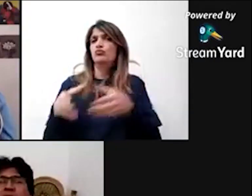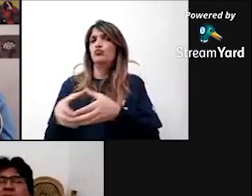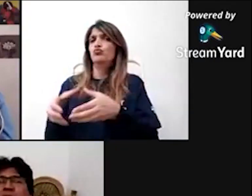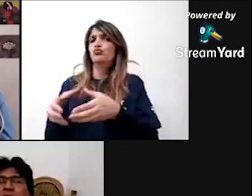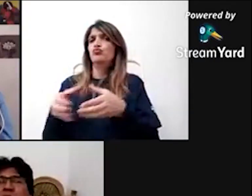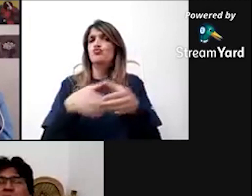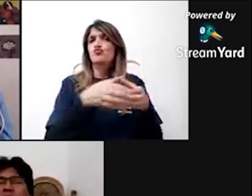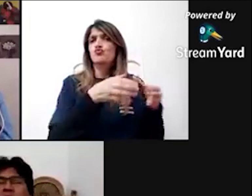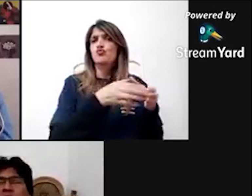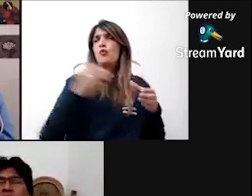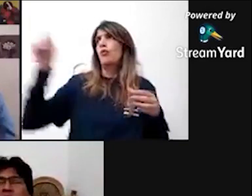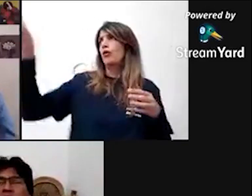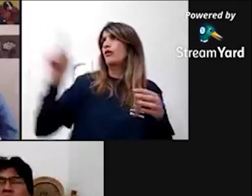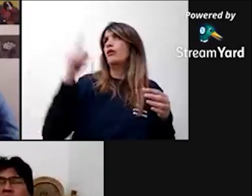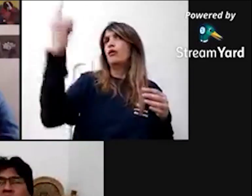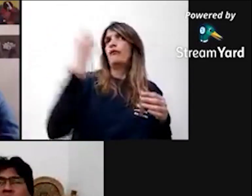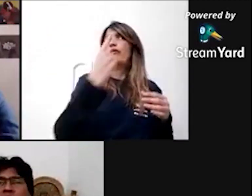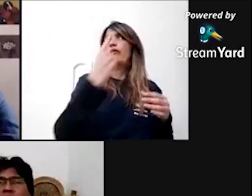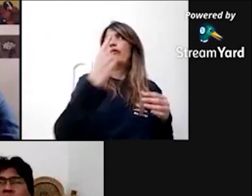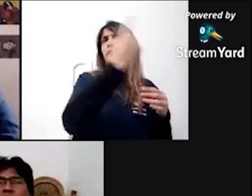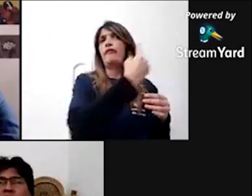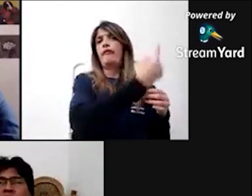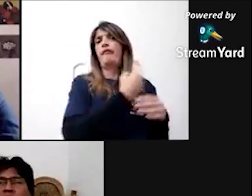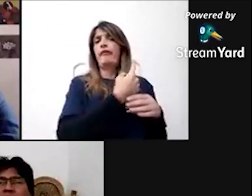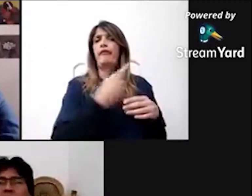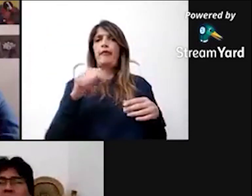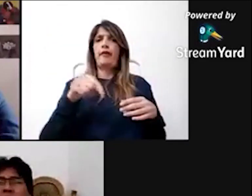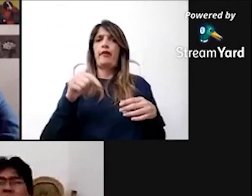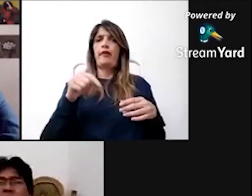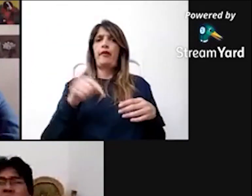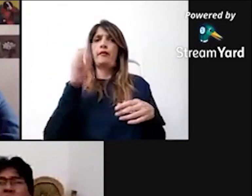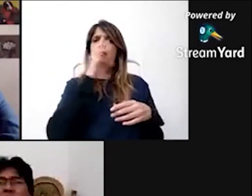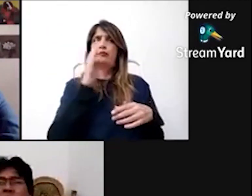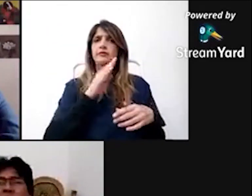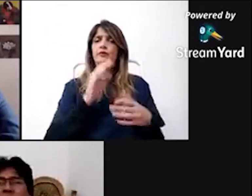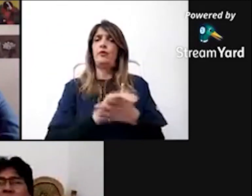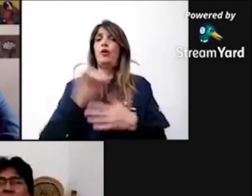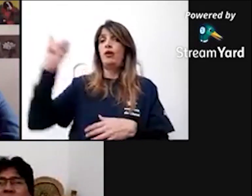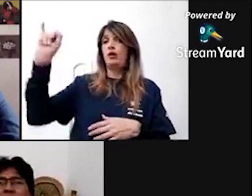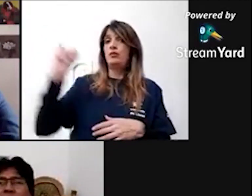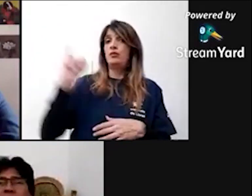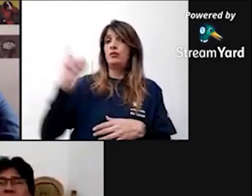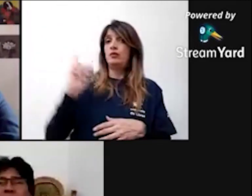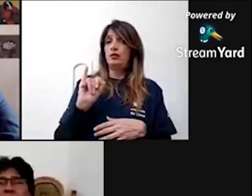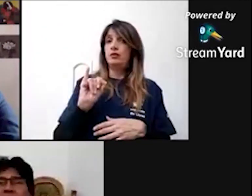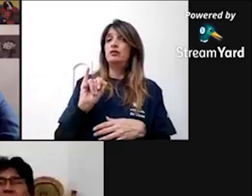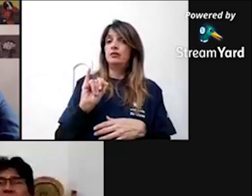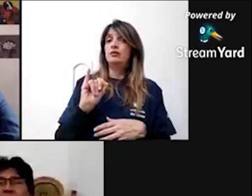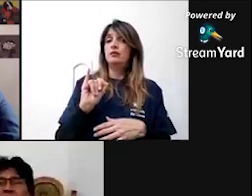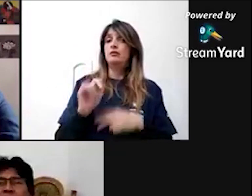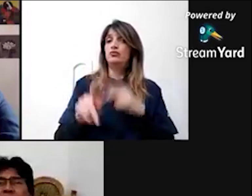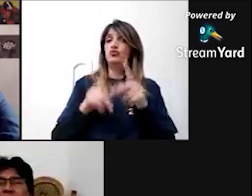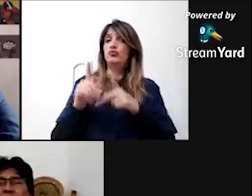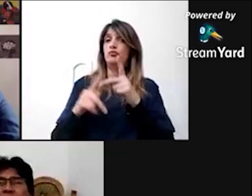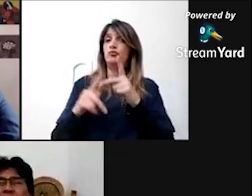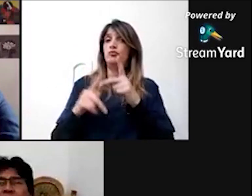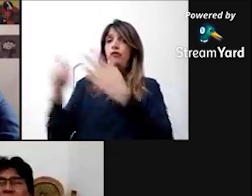que vêm para cá, nos outros povos que estão por aqui, nos imigrantes que agora estão chegando em levas muito grandes,